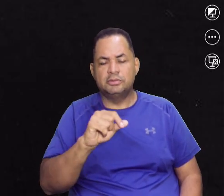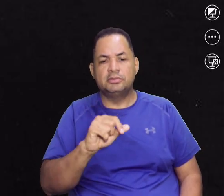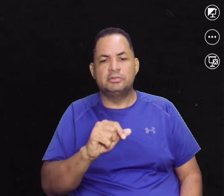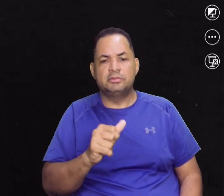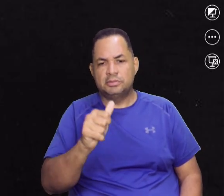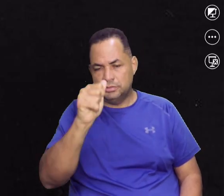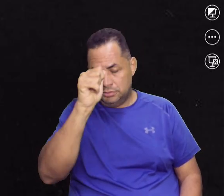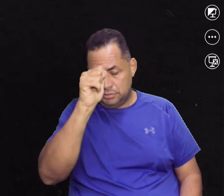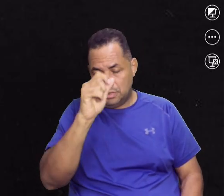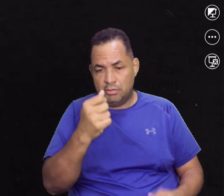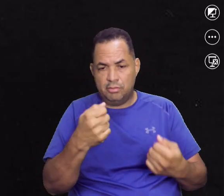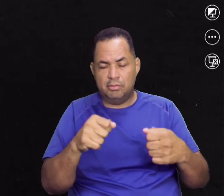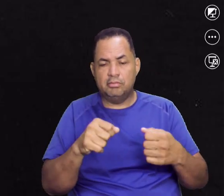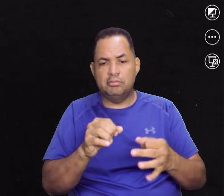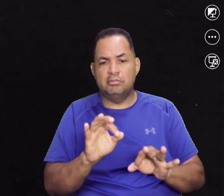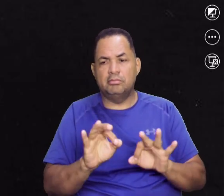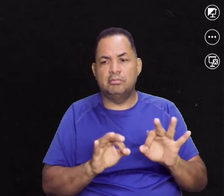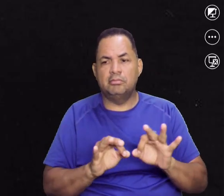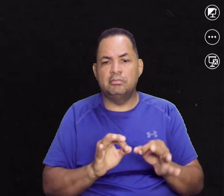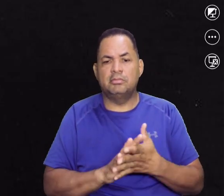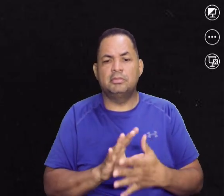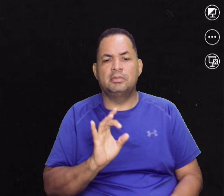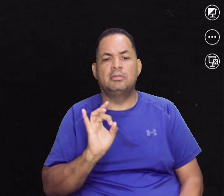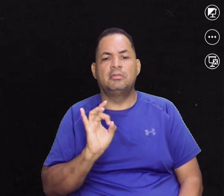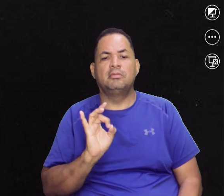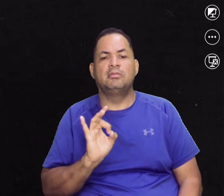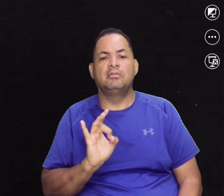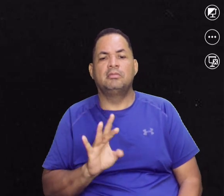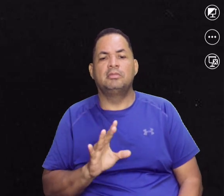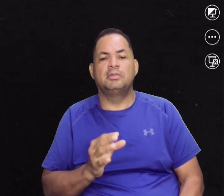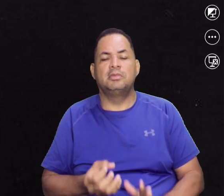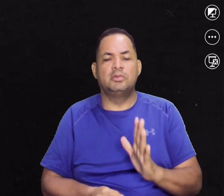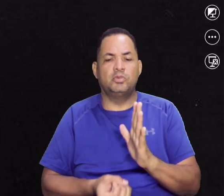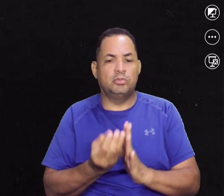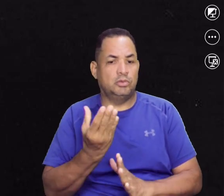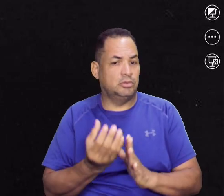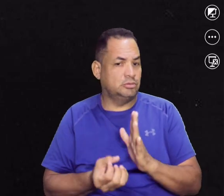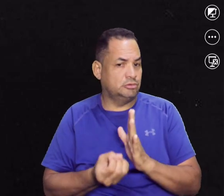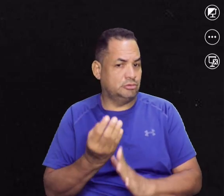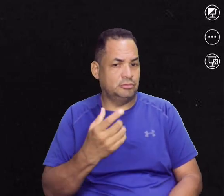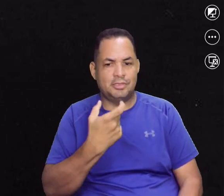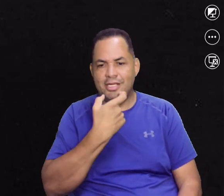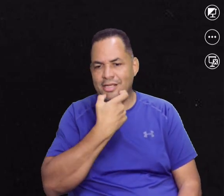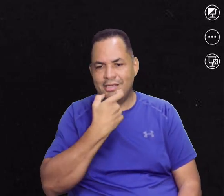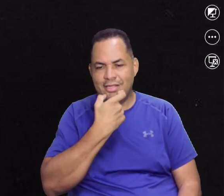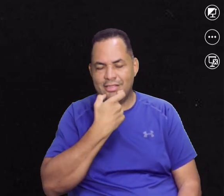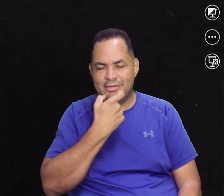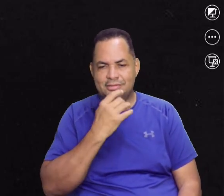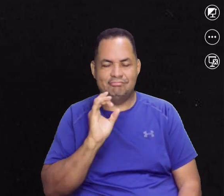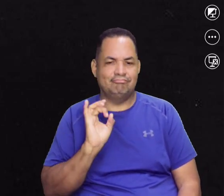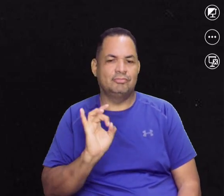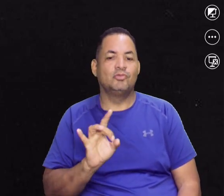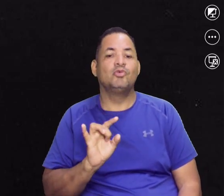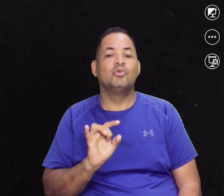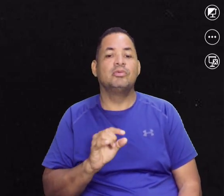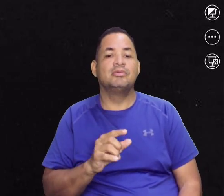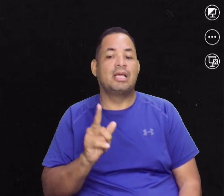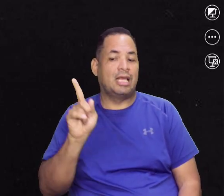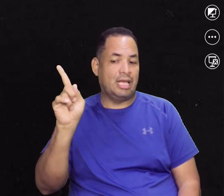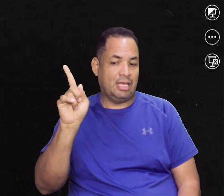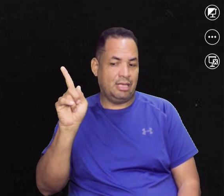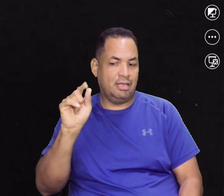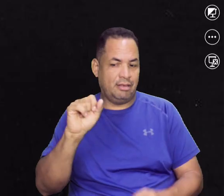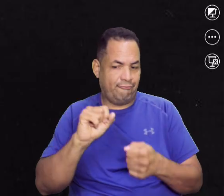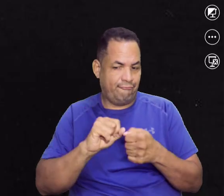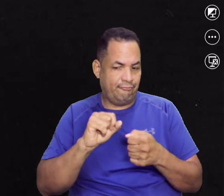indianos podiam usar era o sal somente fabricado pelos ingleses. Então, o que o Gandhi vai